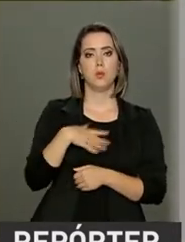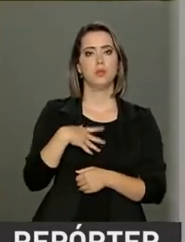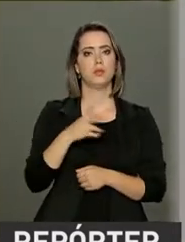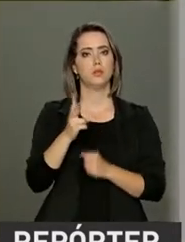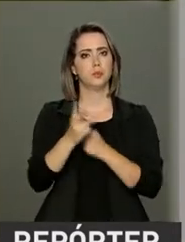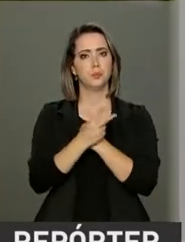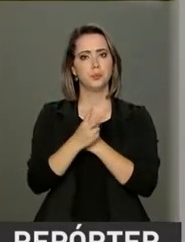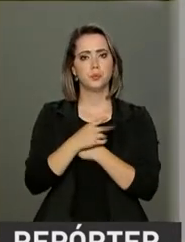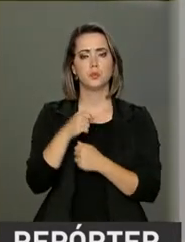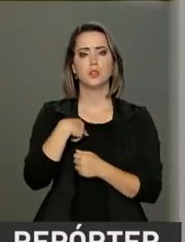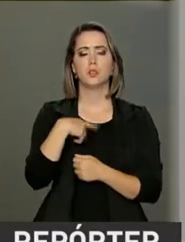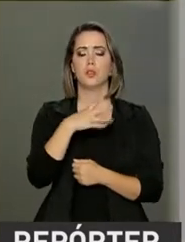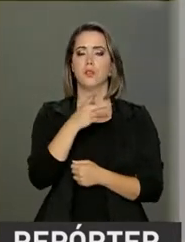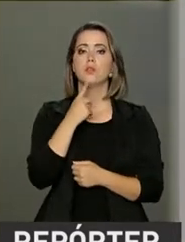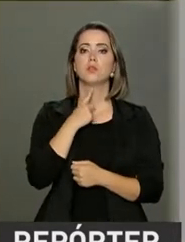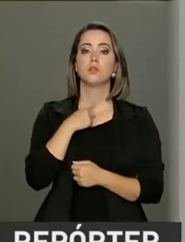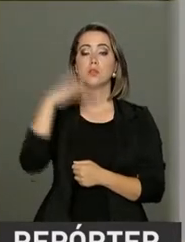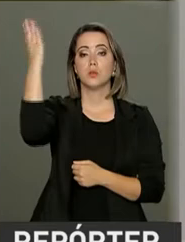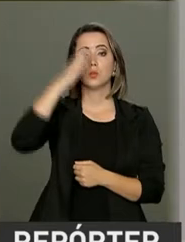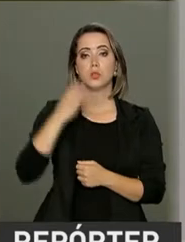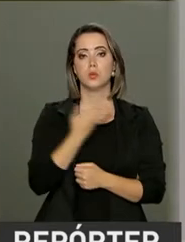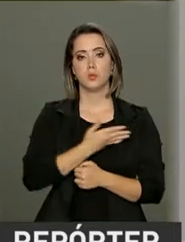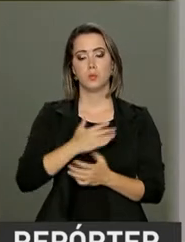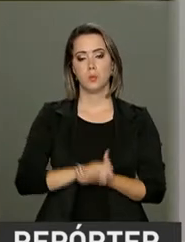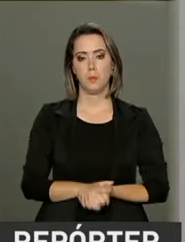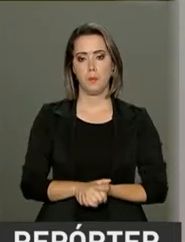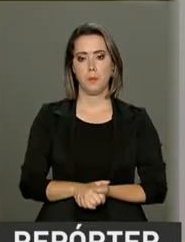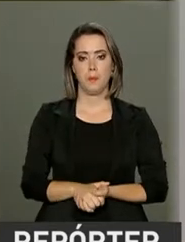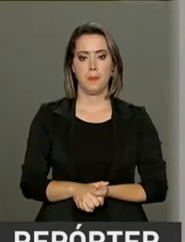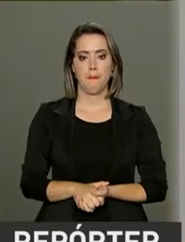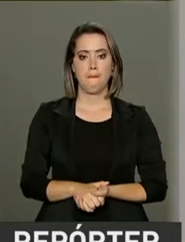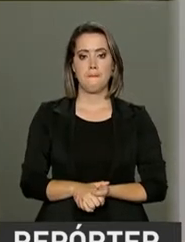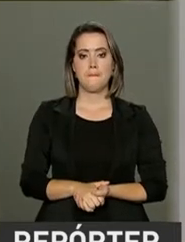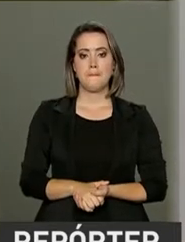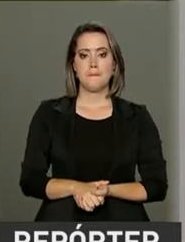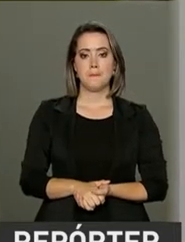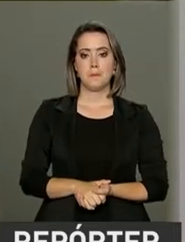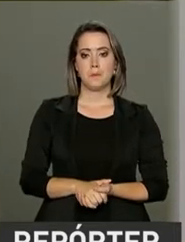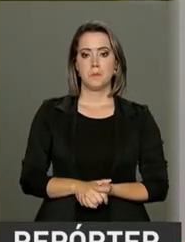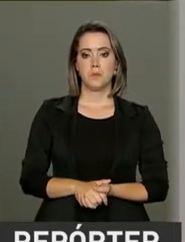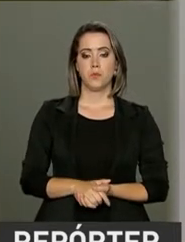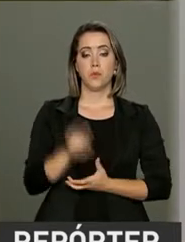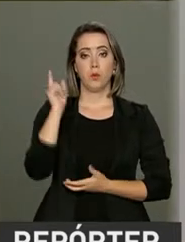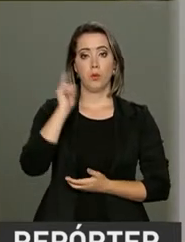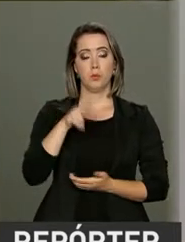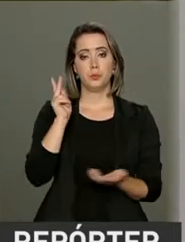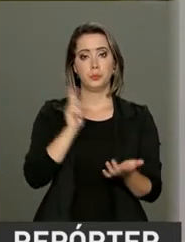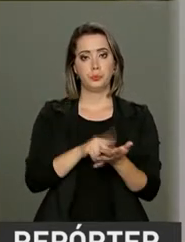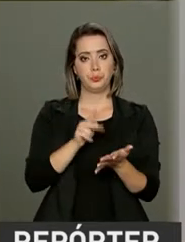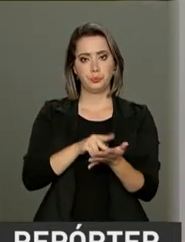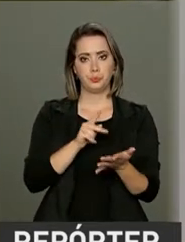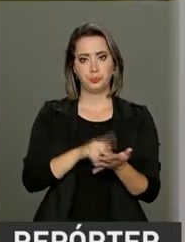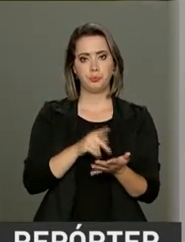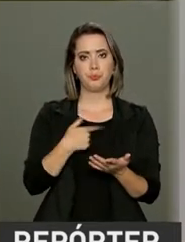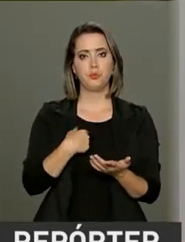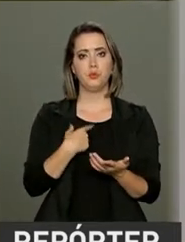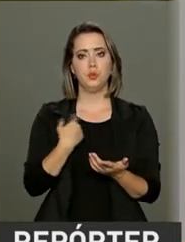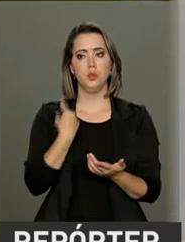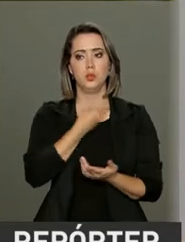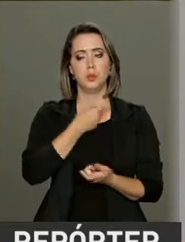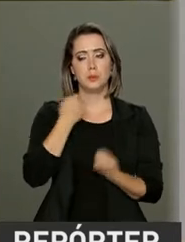interesses brasileiros. Trata-se com o realismo que não subestima os